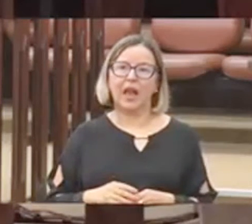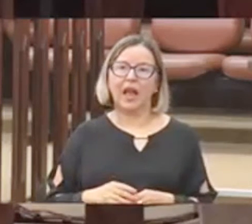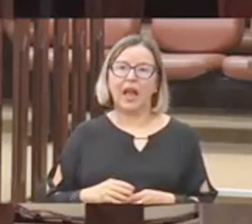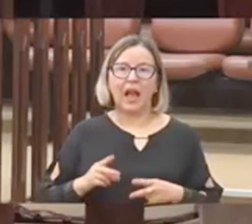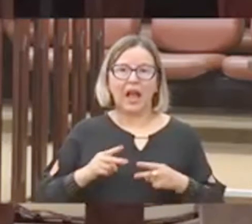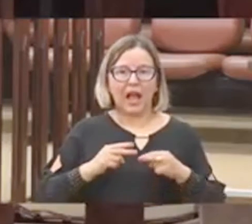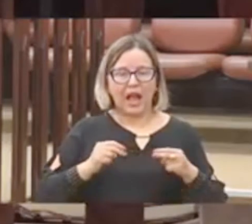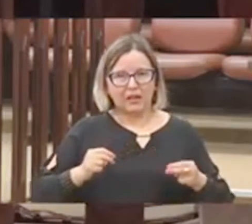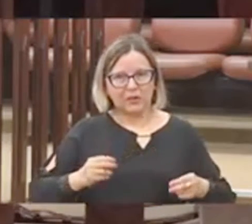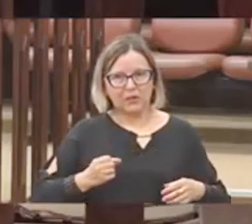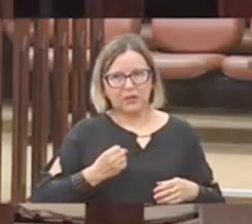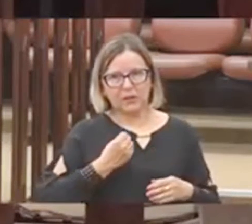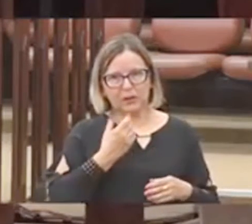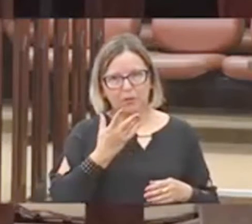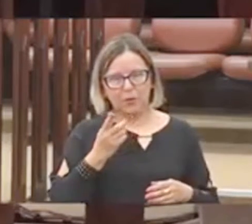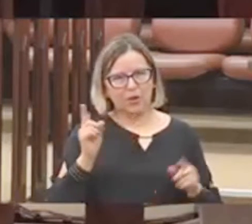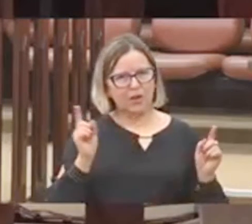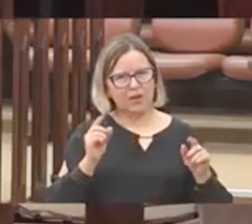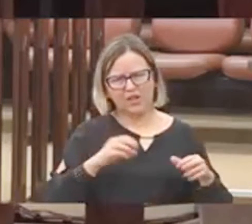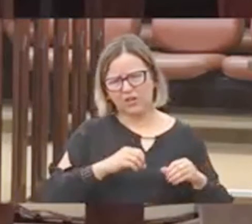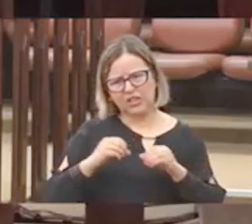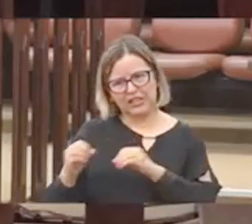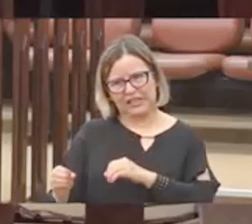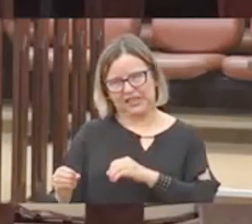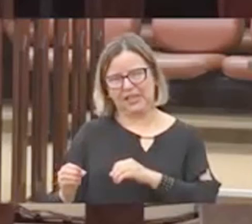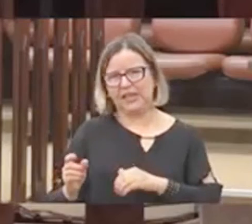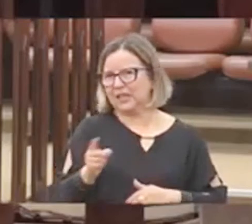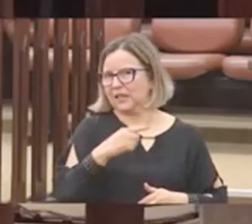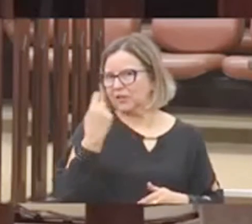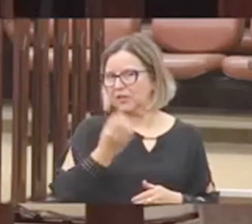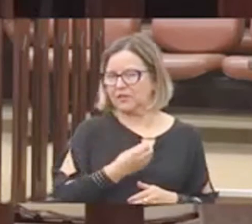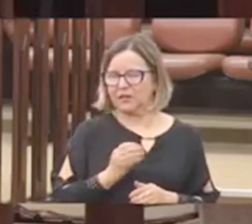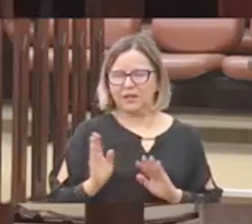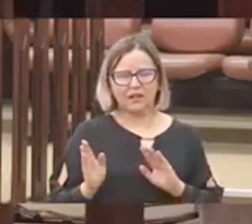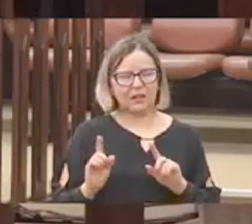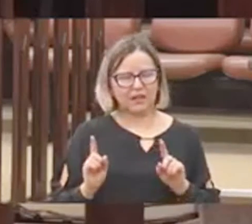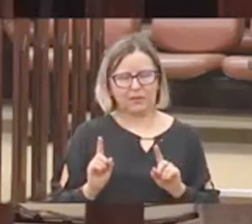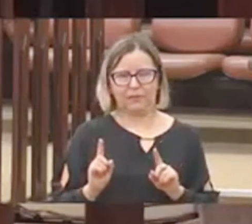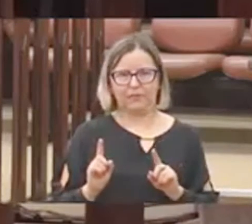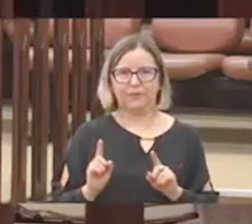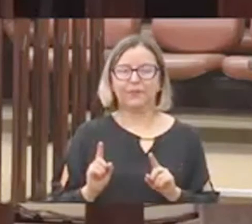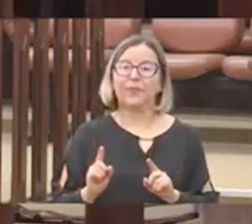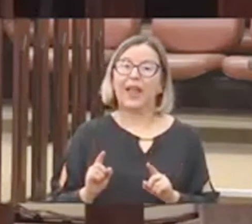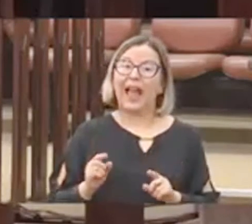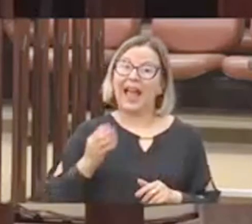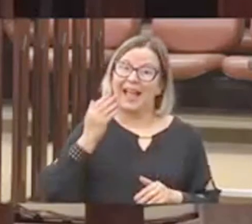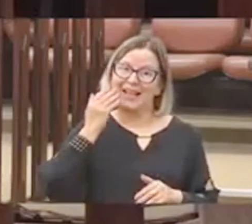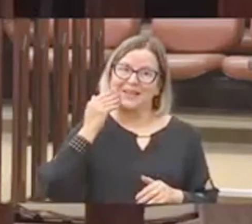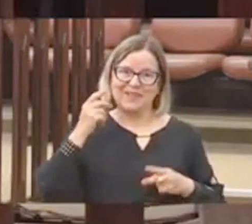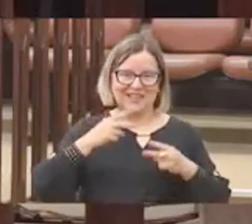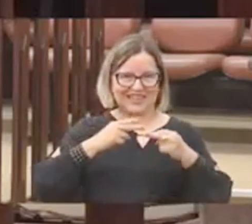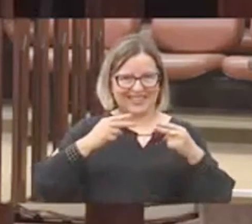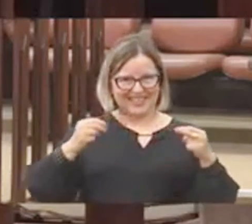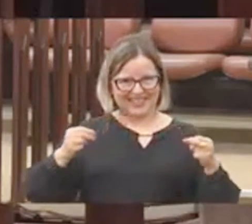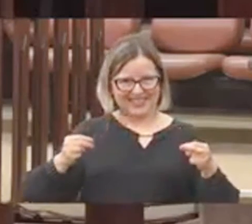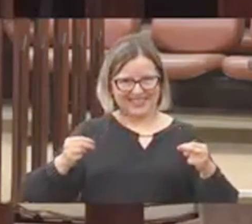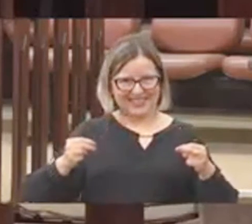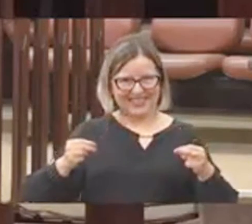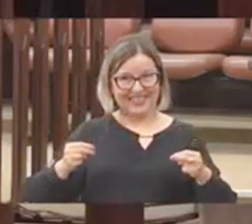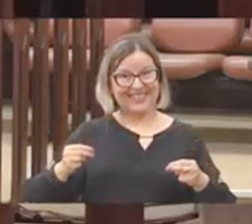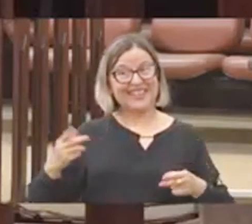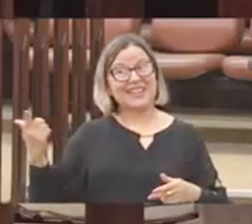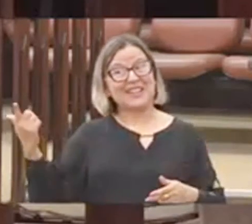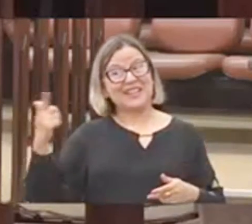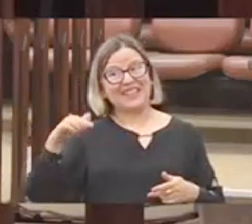tiradas, Romanos 8:1. E as melhores coisas estão por vir, Apocalipse 22:1 e